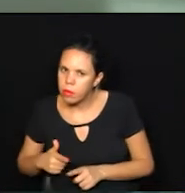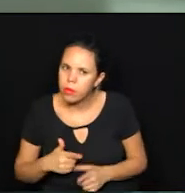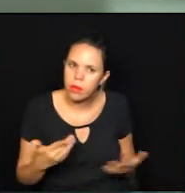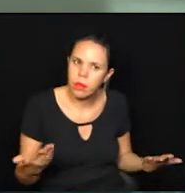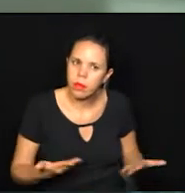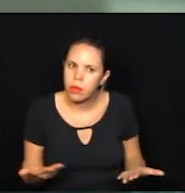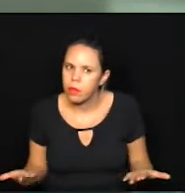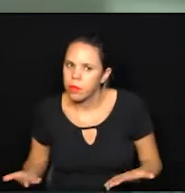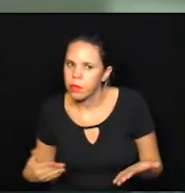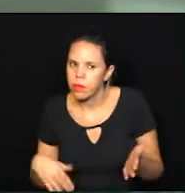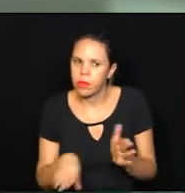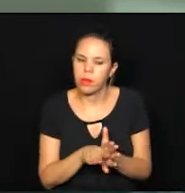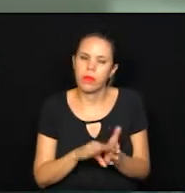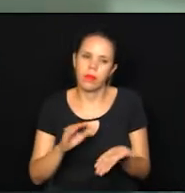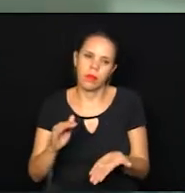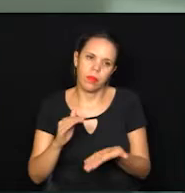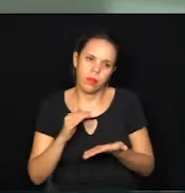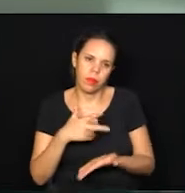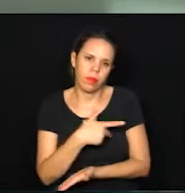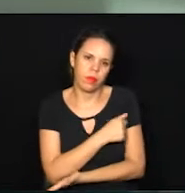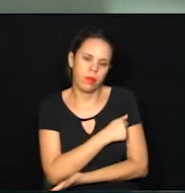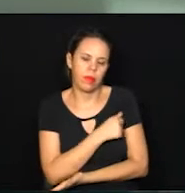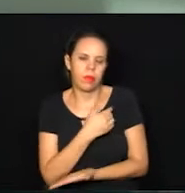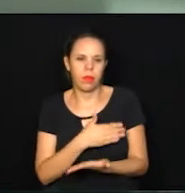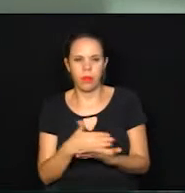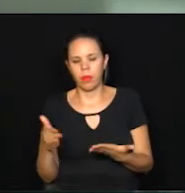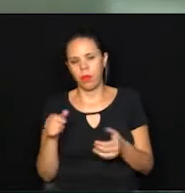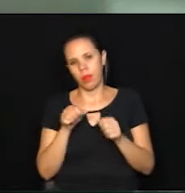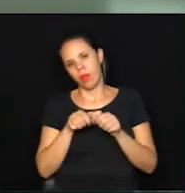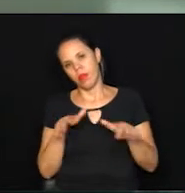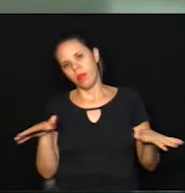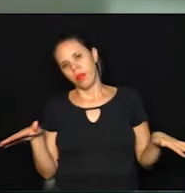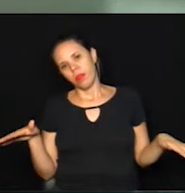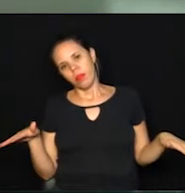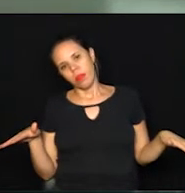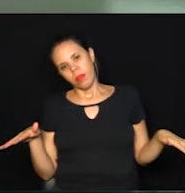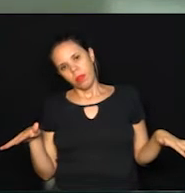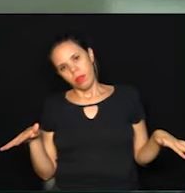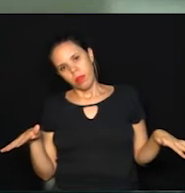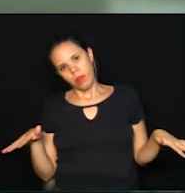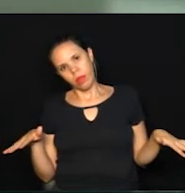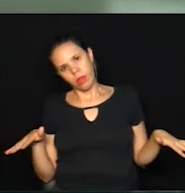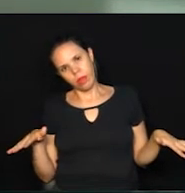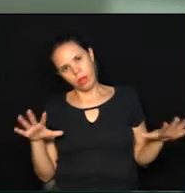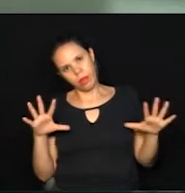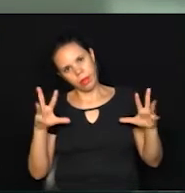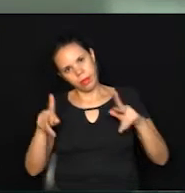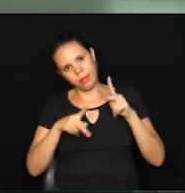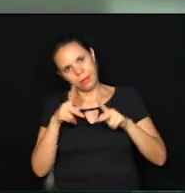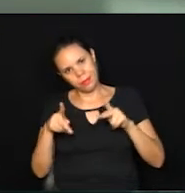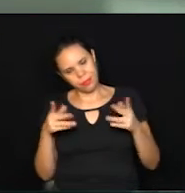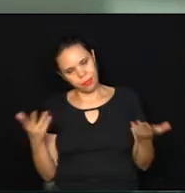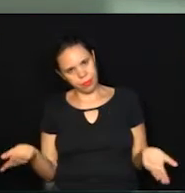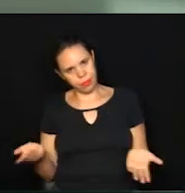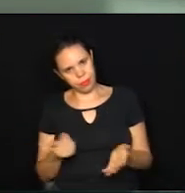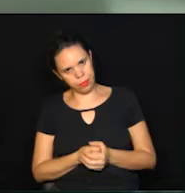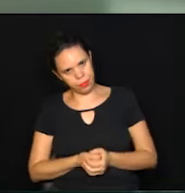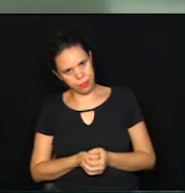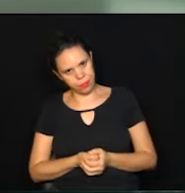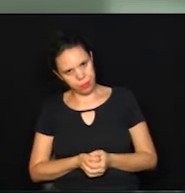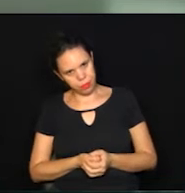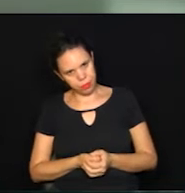agora que chegaram as vacinas, eles começaram a distribuir para toda a população,